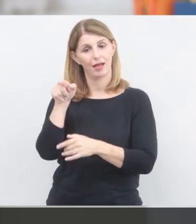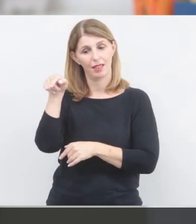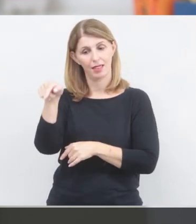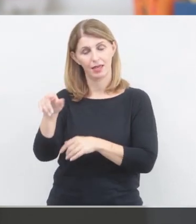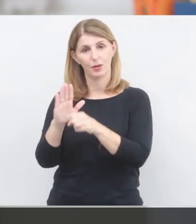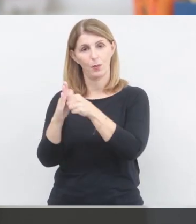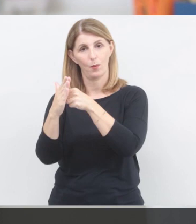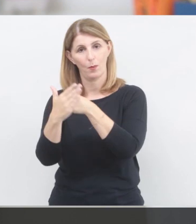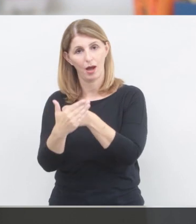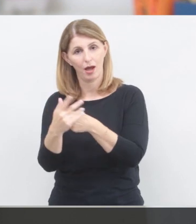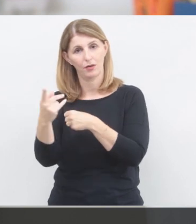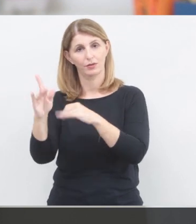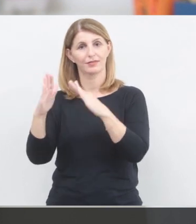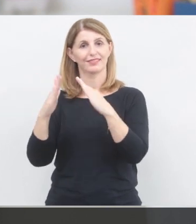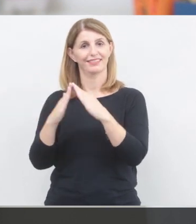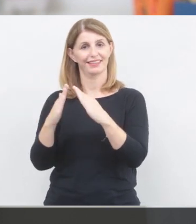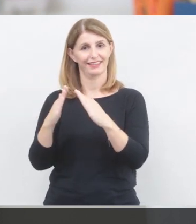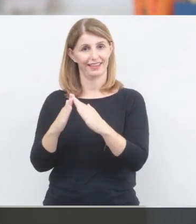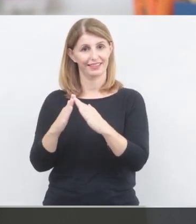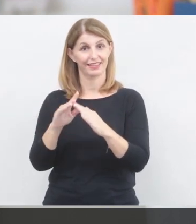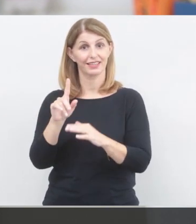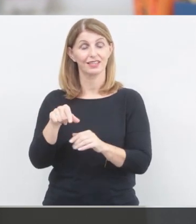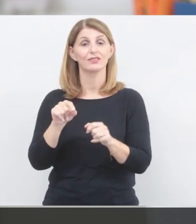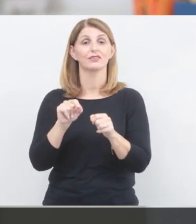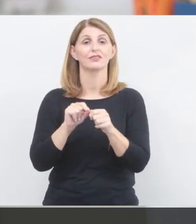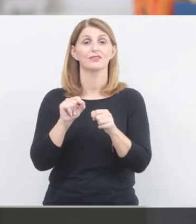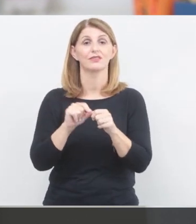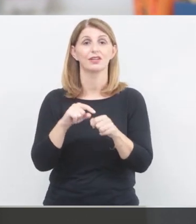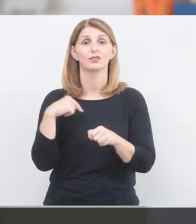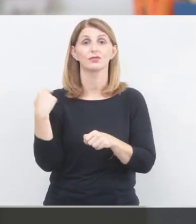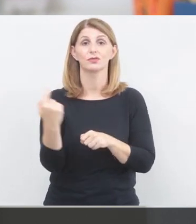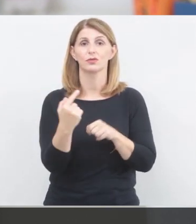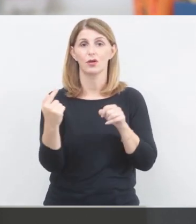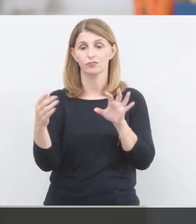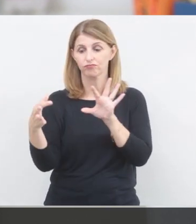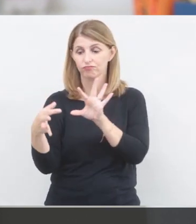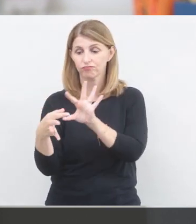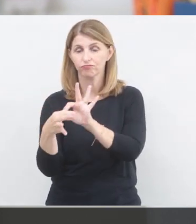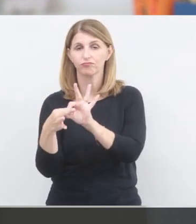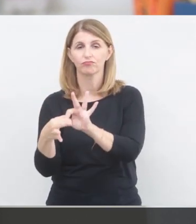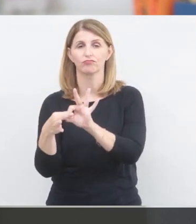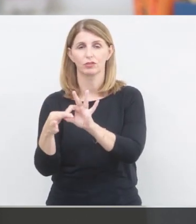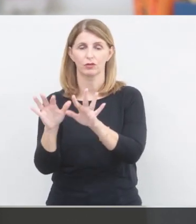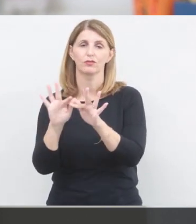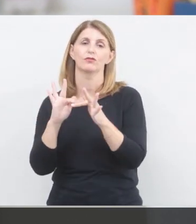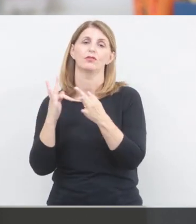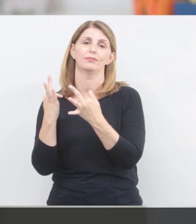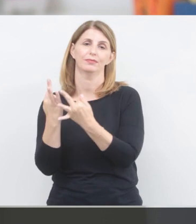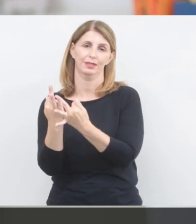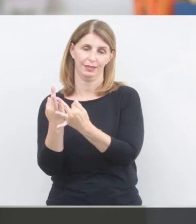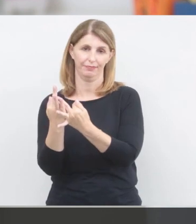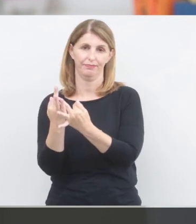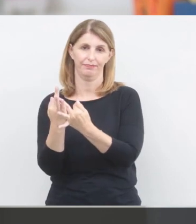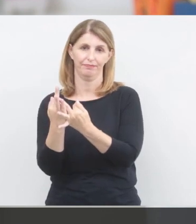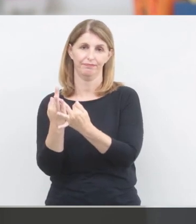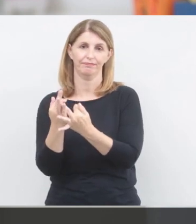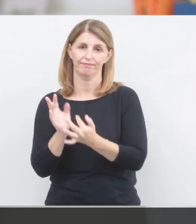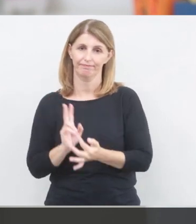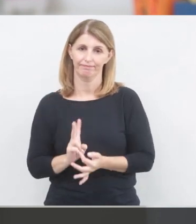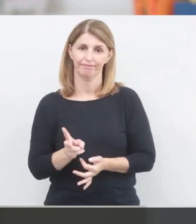no seu território, na sua casa, e isso faz com que o nosso vínculo com as famílias